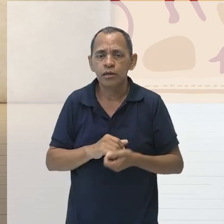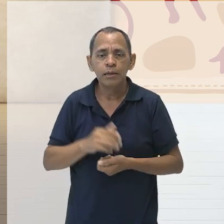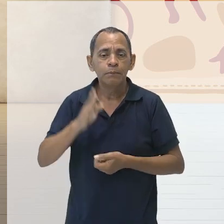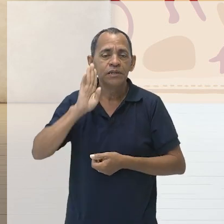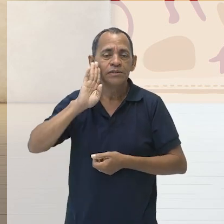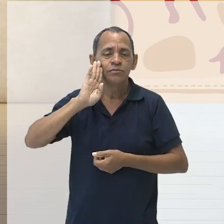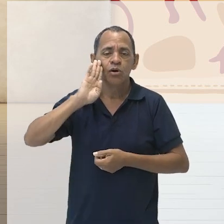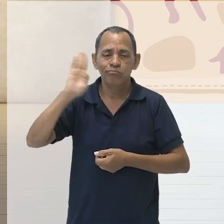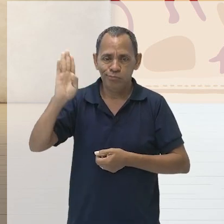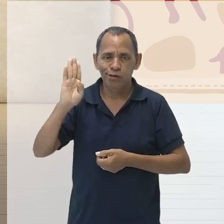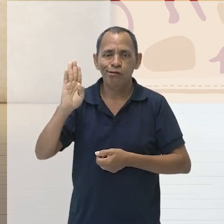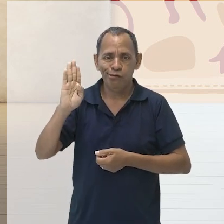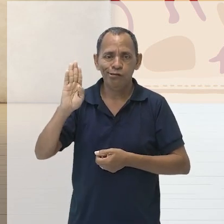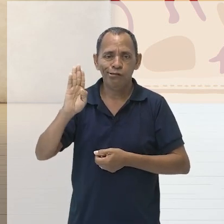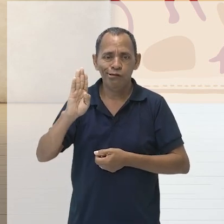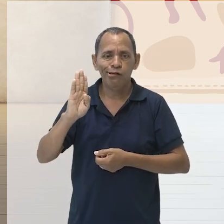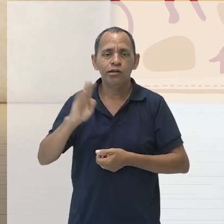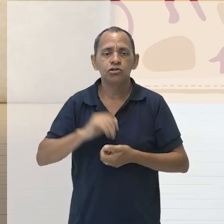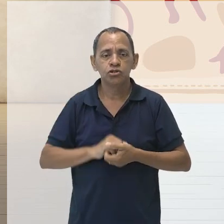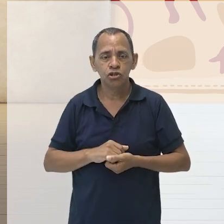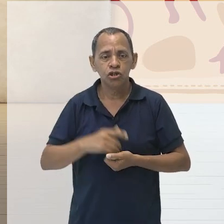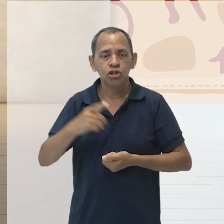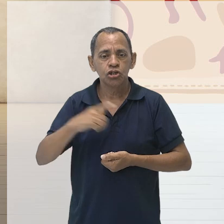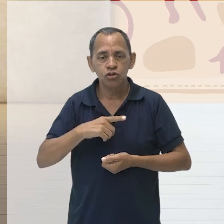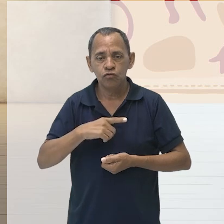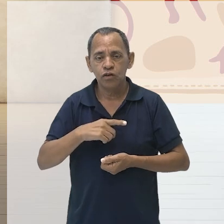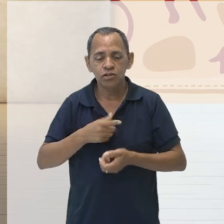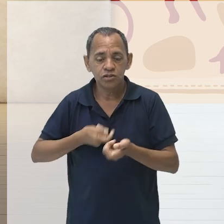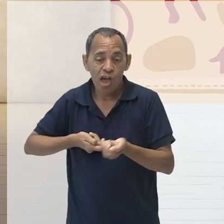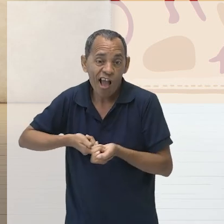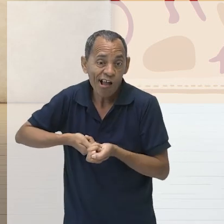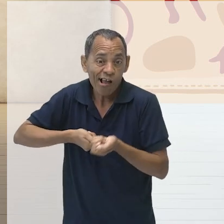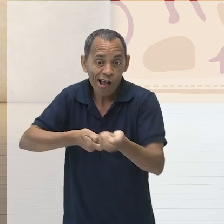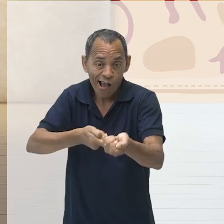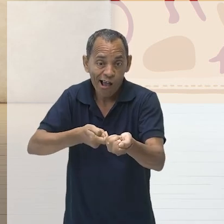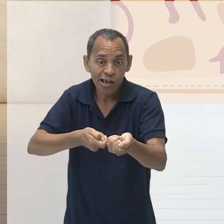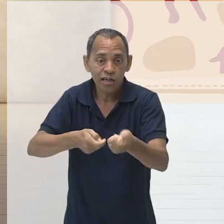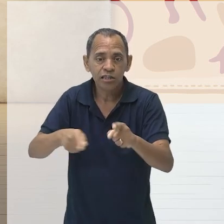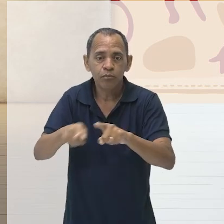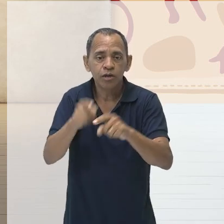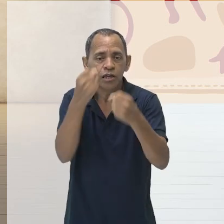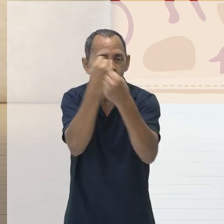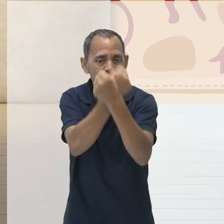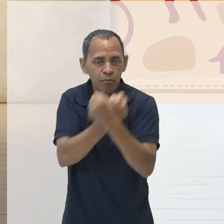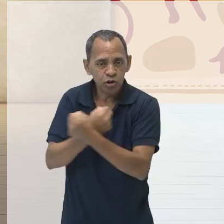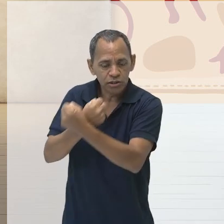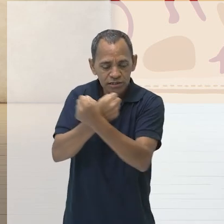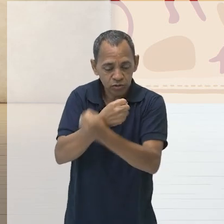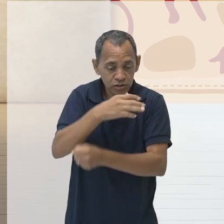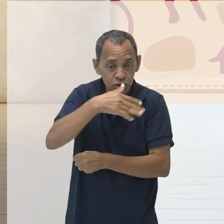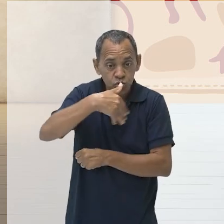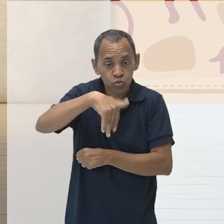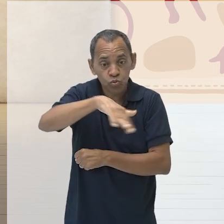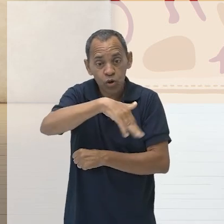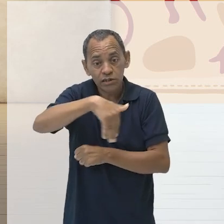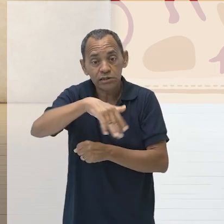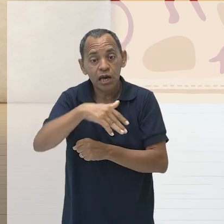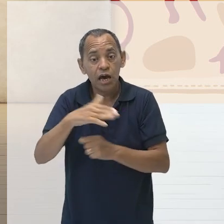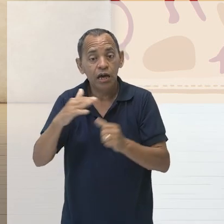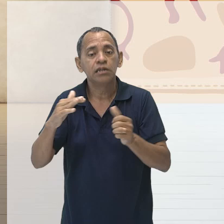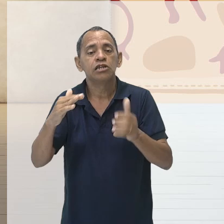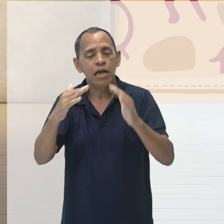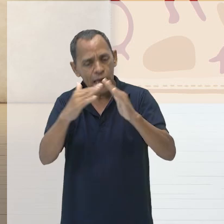eles garantissem a sua caça, né, e a proteção dos seus territórios e